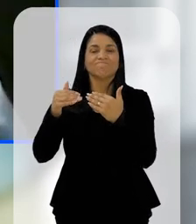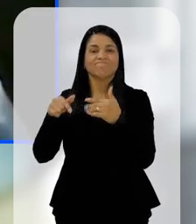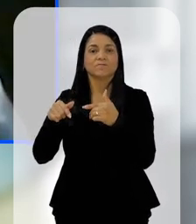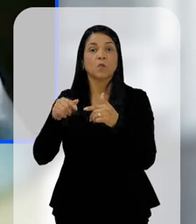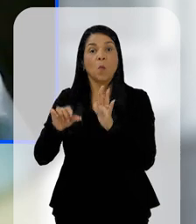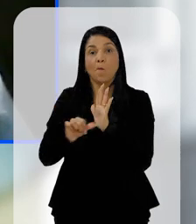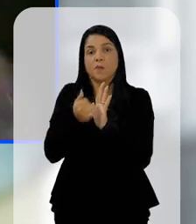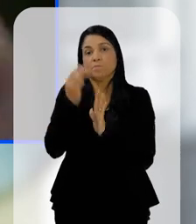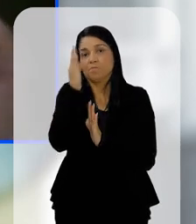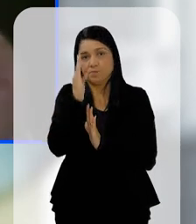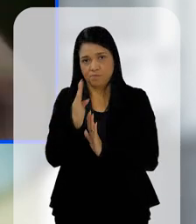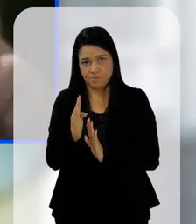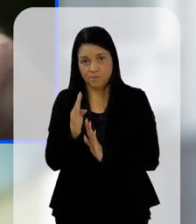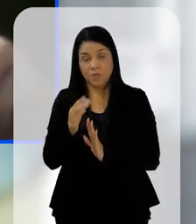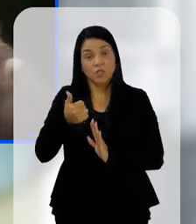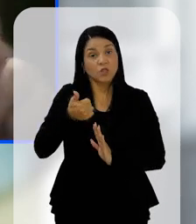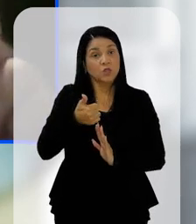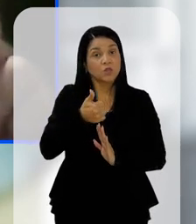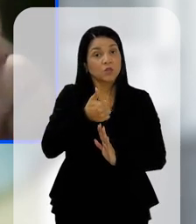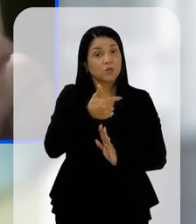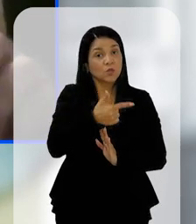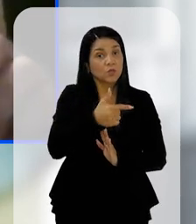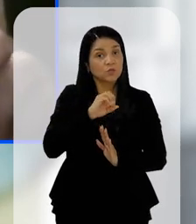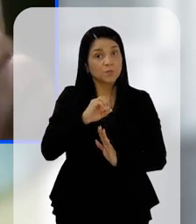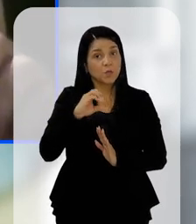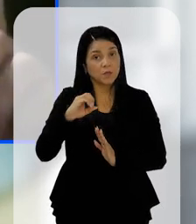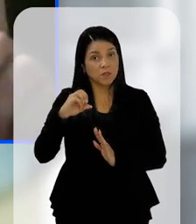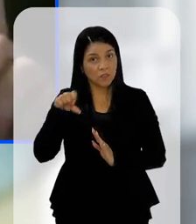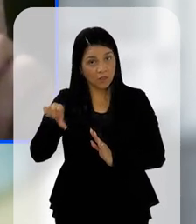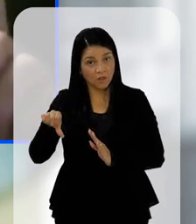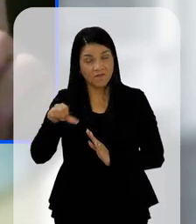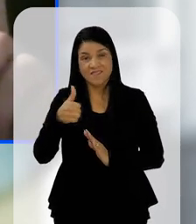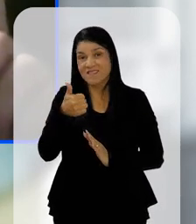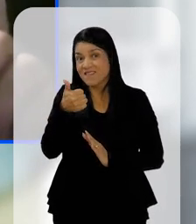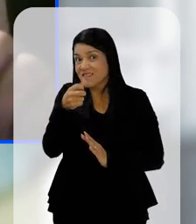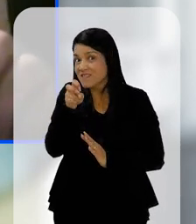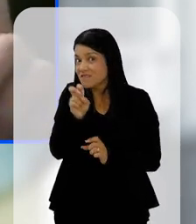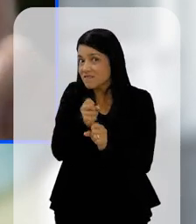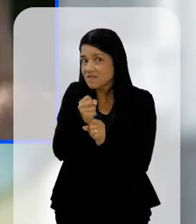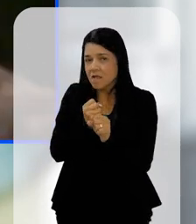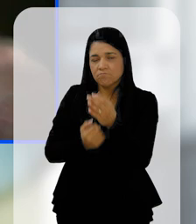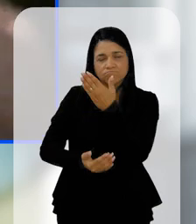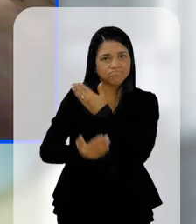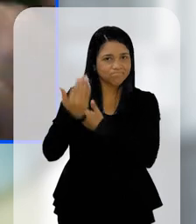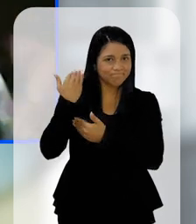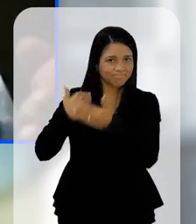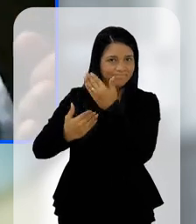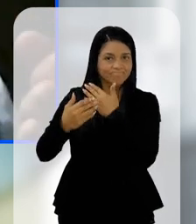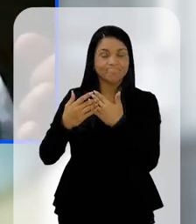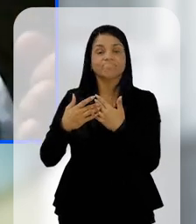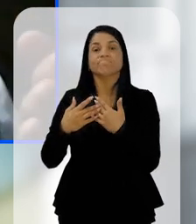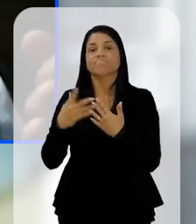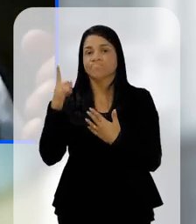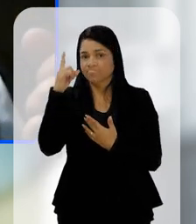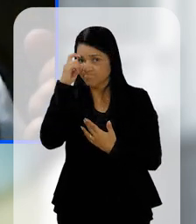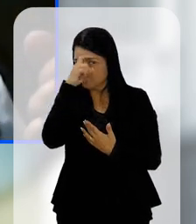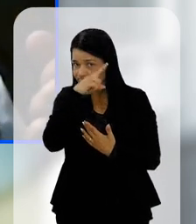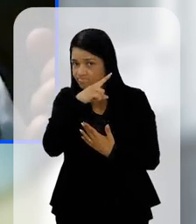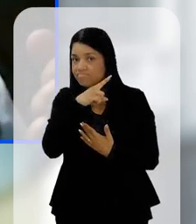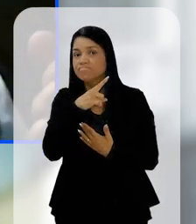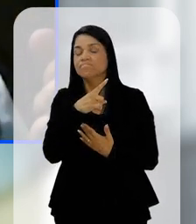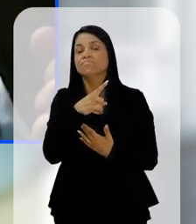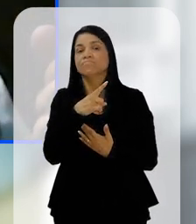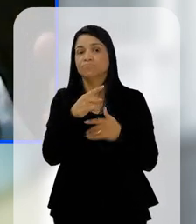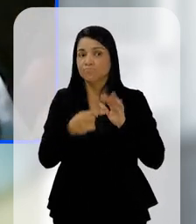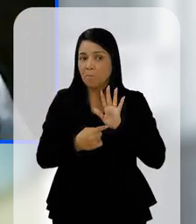primeiro. Isso foi em 2009, há 15 anos atrás. E foi uma guerra